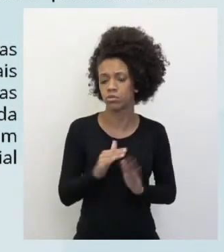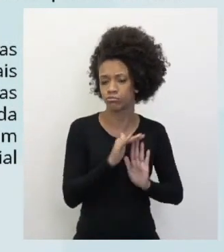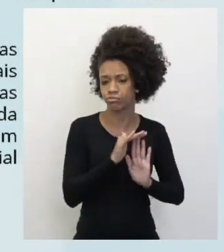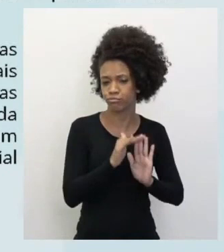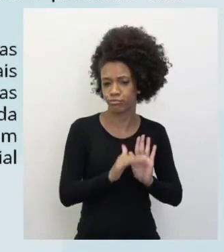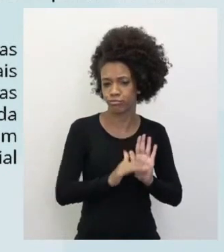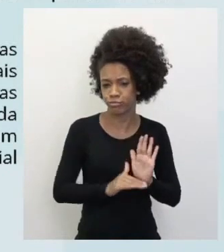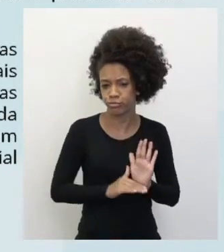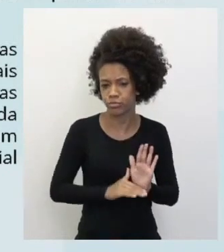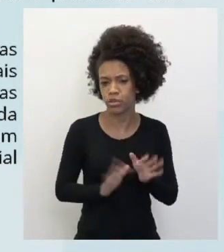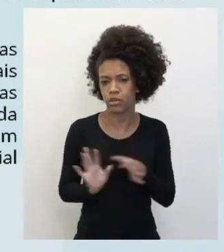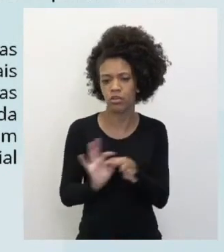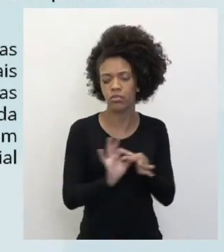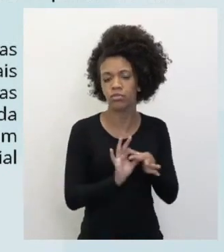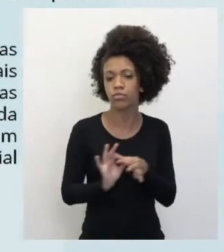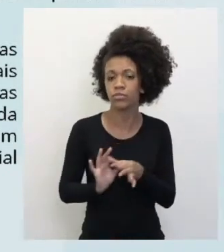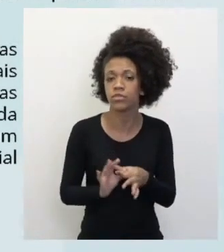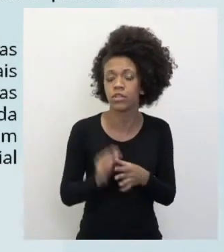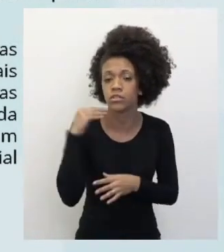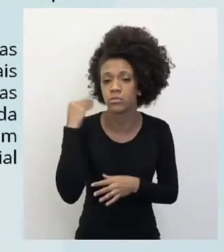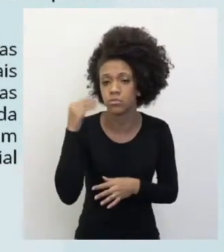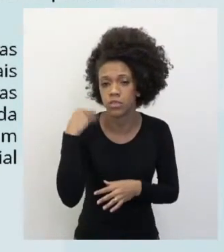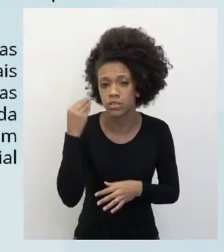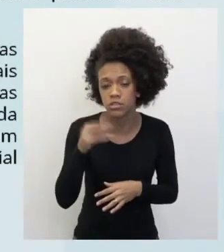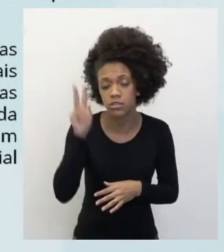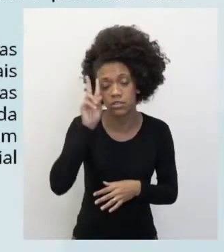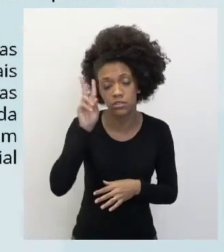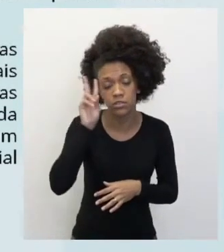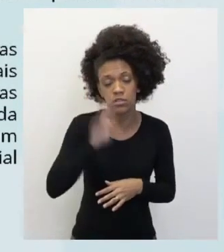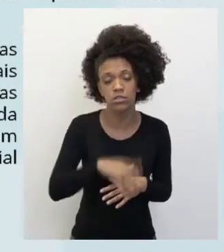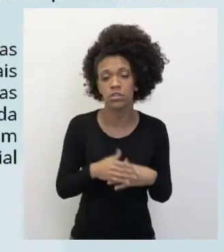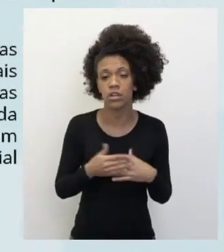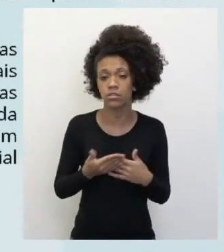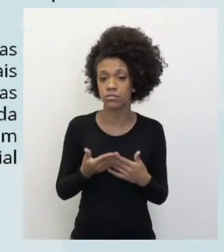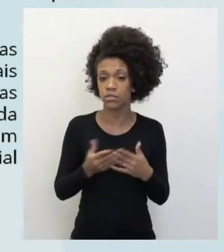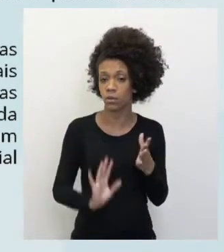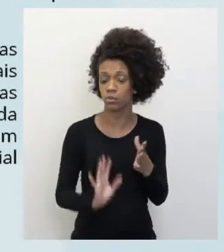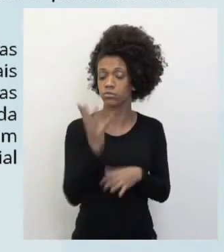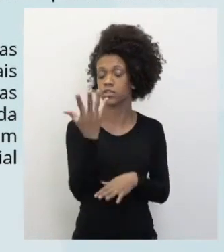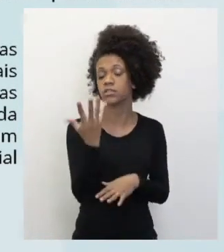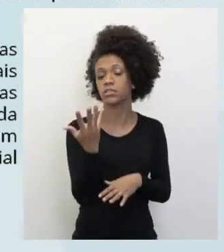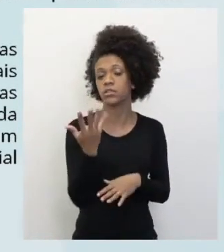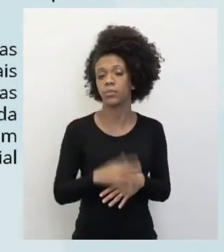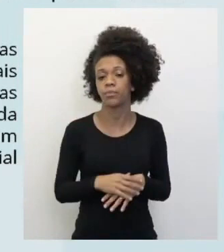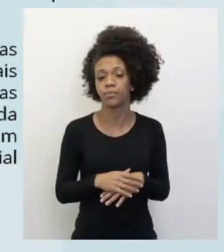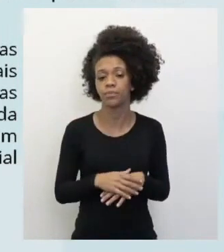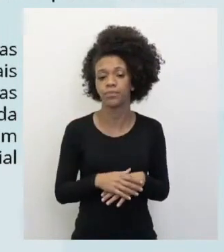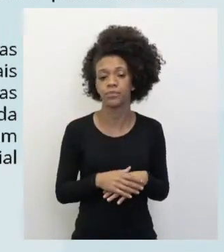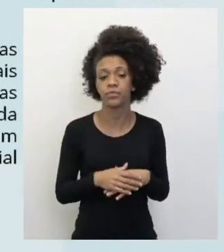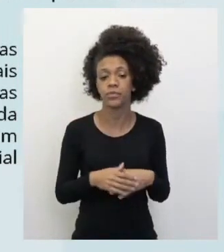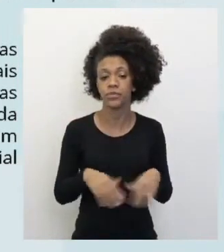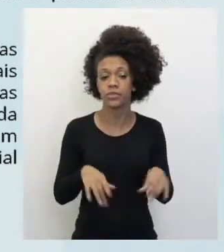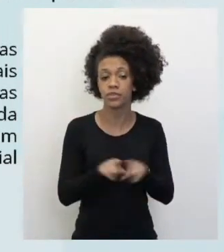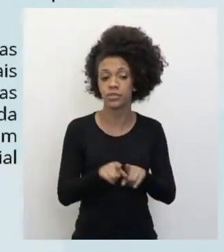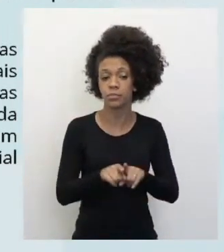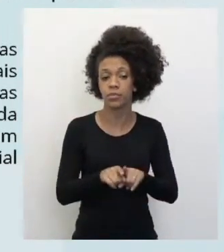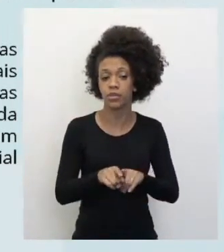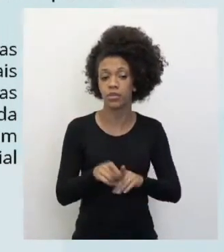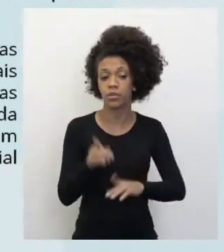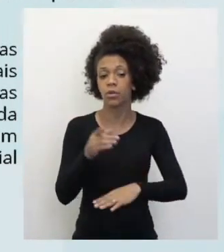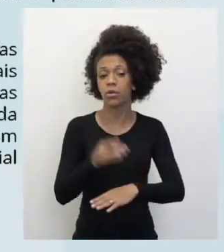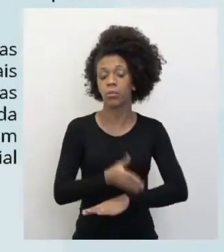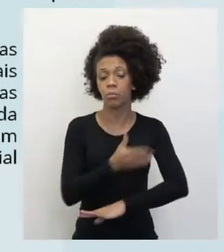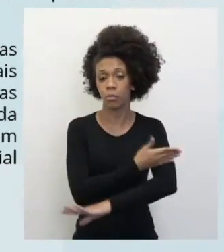se vinculou a duas experiências históricas simultâneas: a crise do Império Romano e